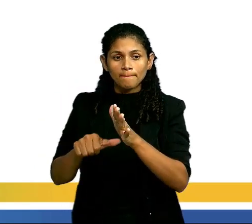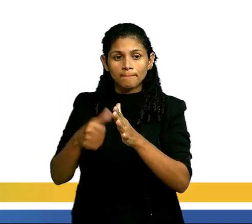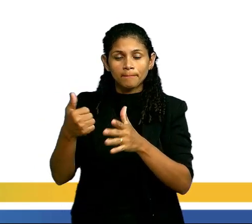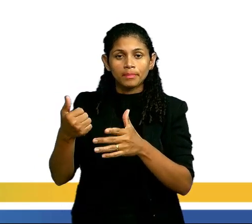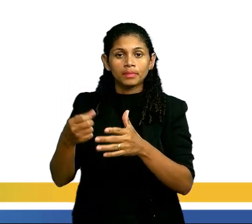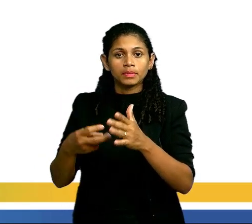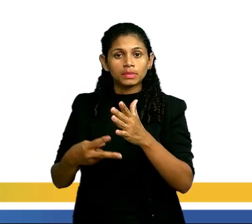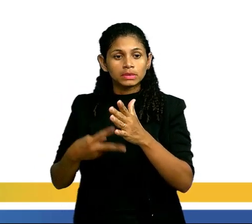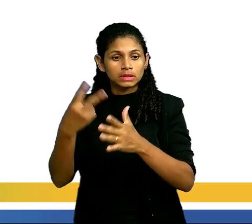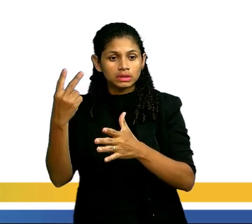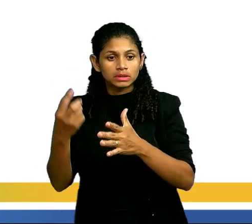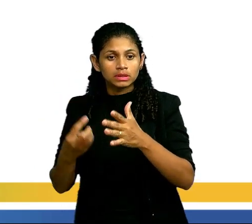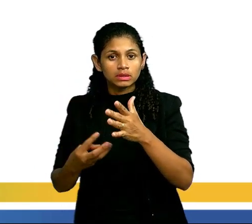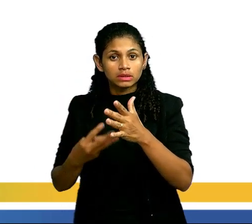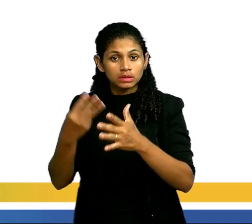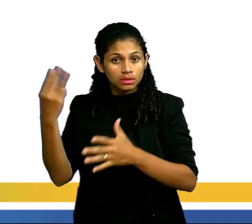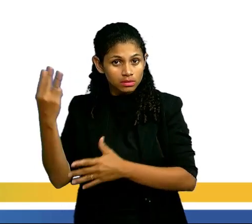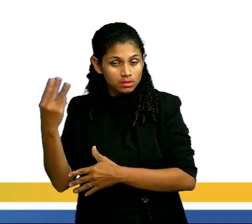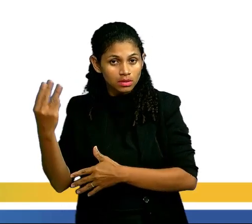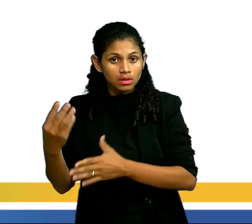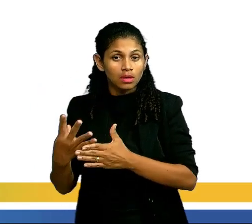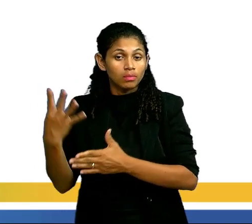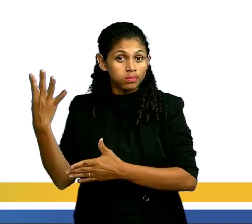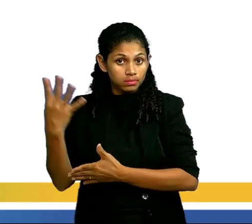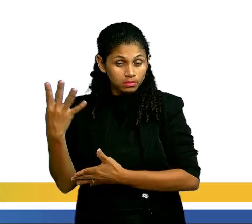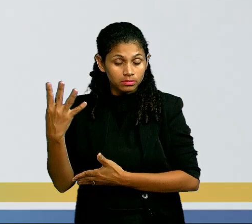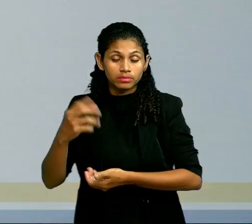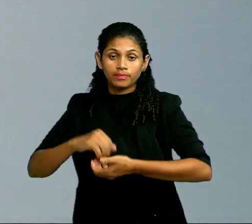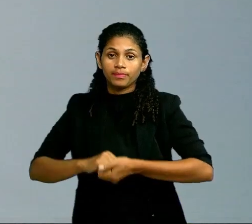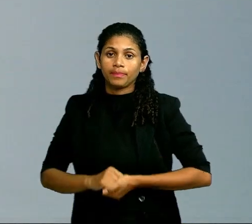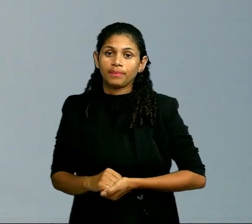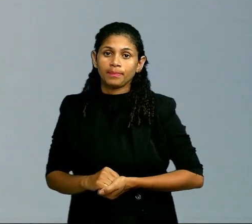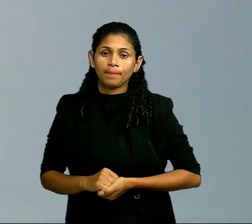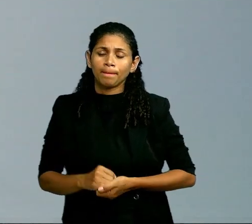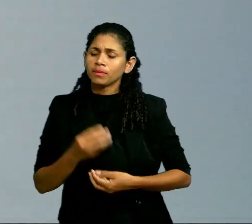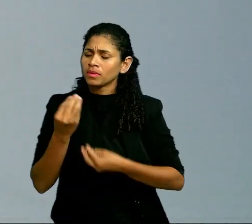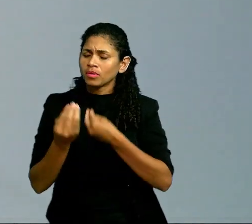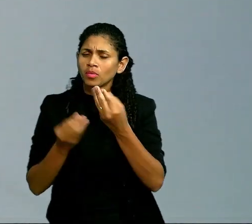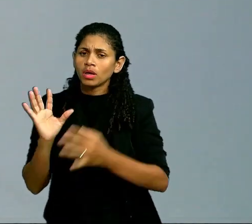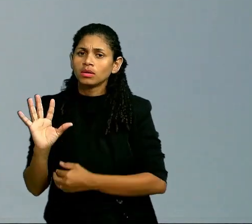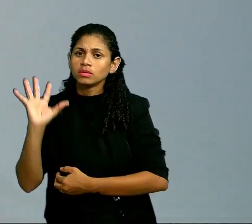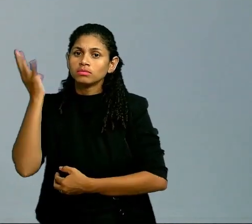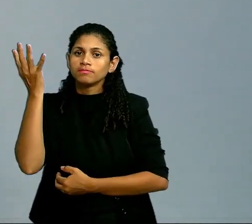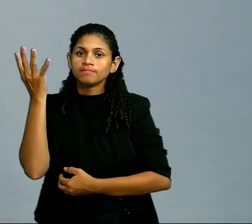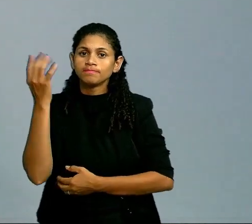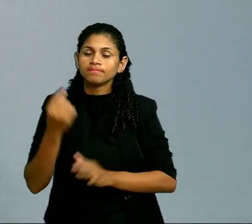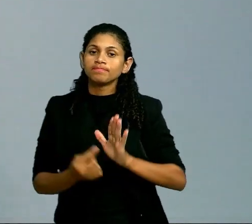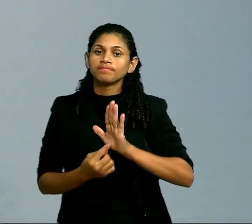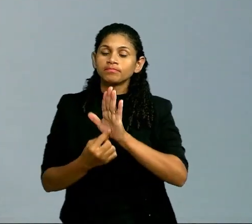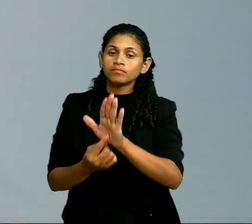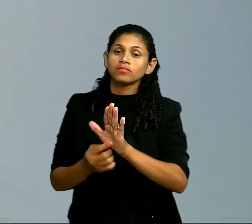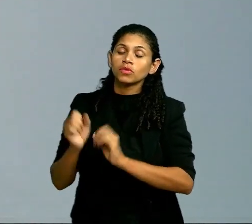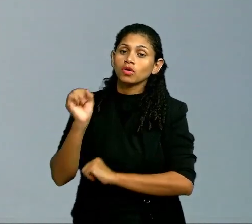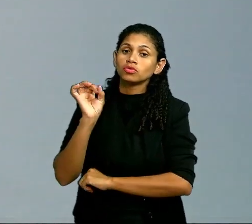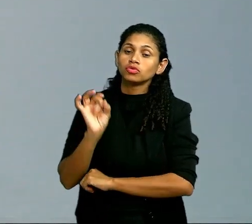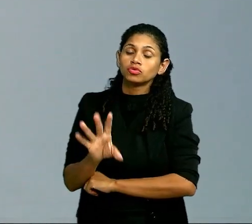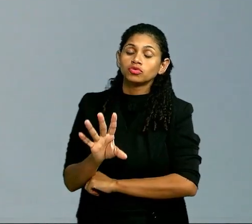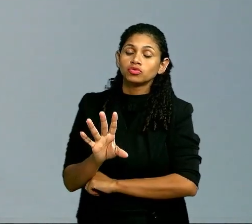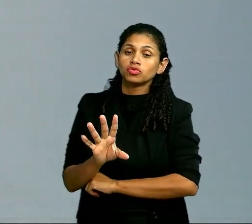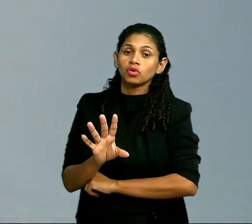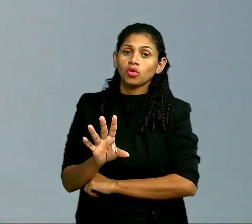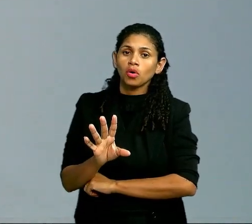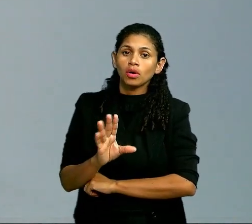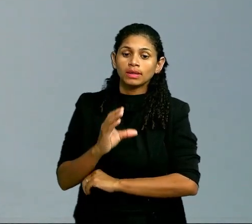secundário, terciário ou quaternário. Como que é essa classificação? Essa classificação de carbono, ela só serve de carbono